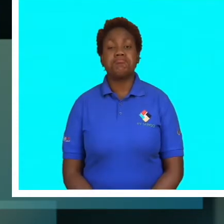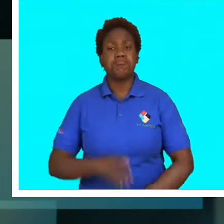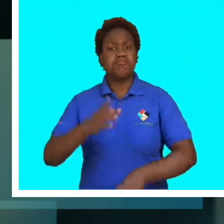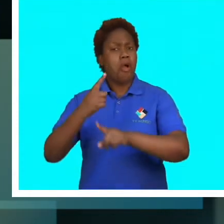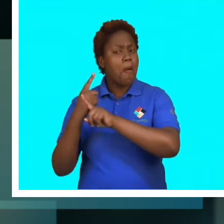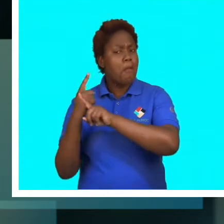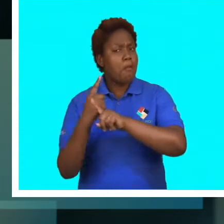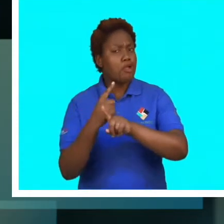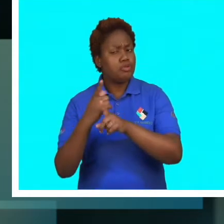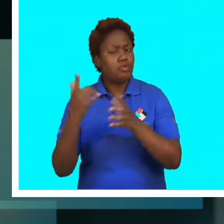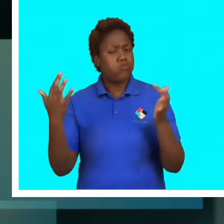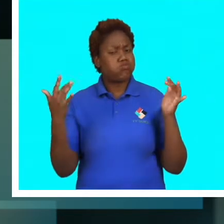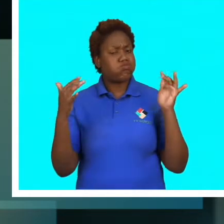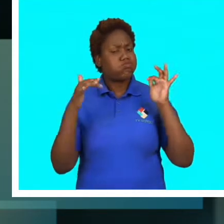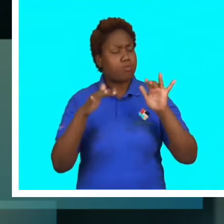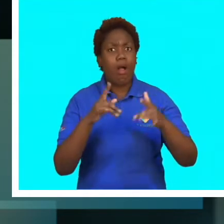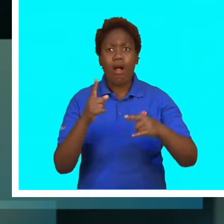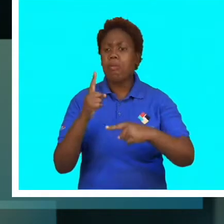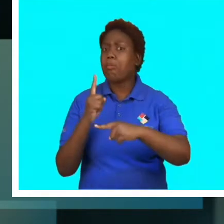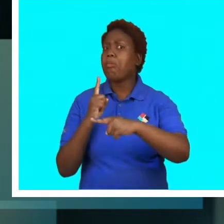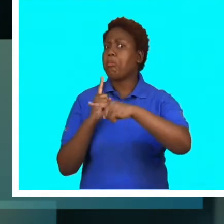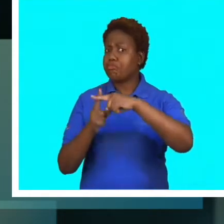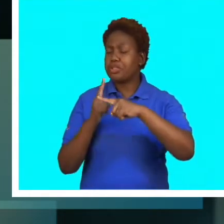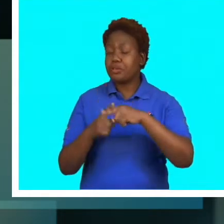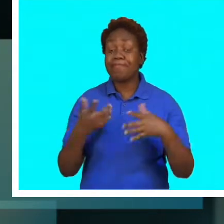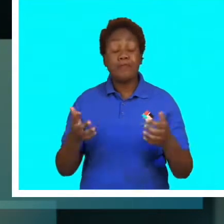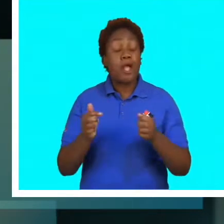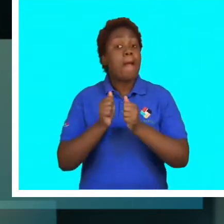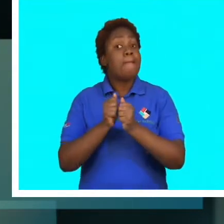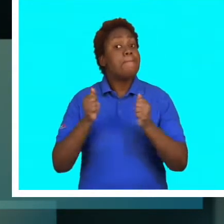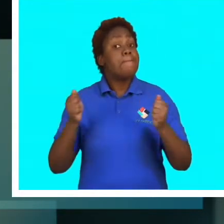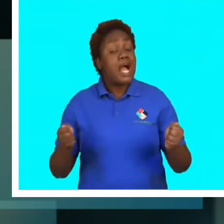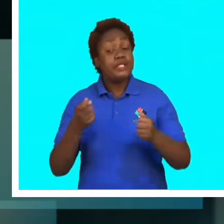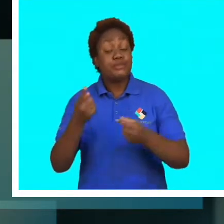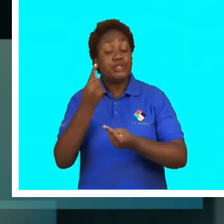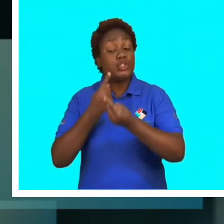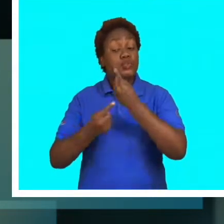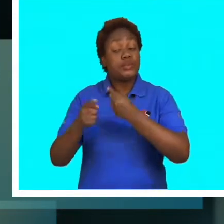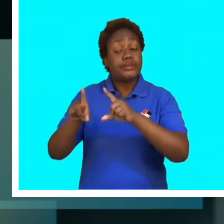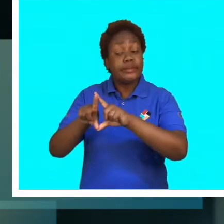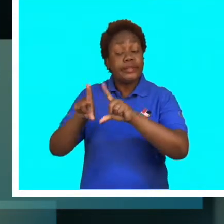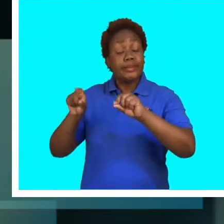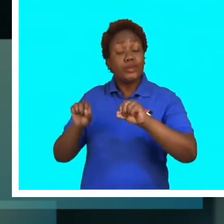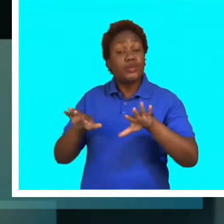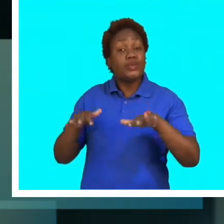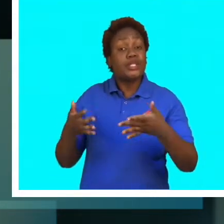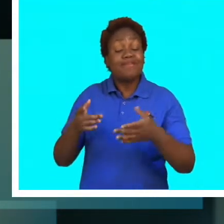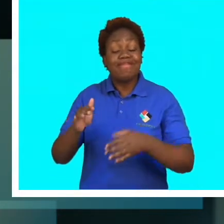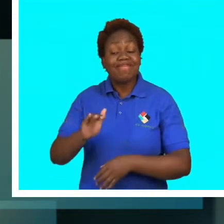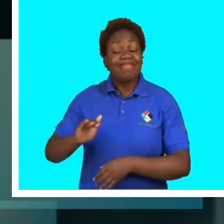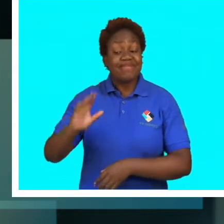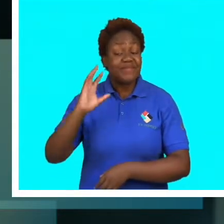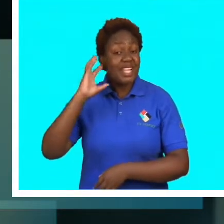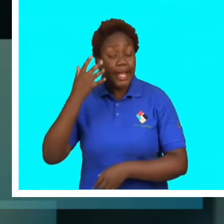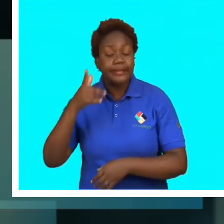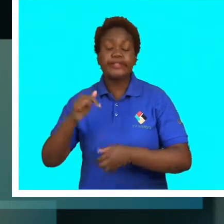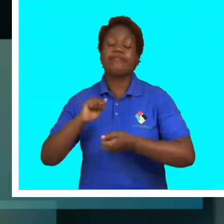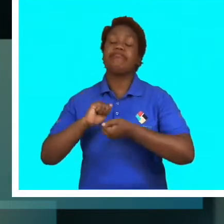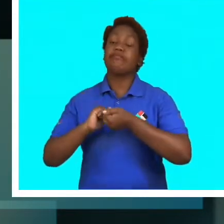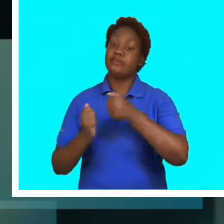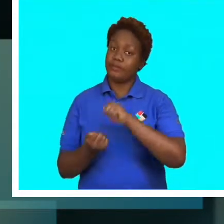participantes fazem um balanço positivo do evento, uma vez que se trata de um momento de reflexão e